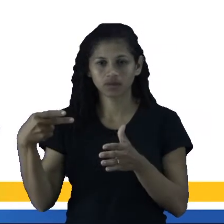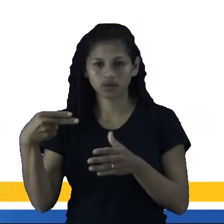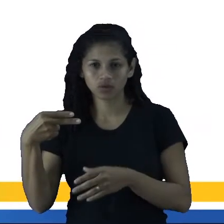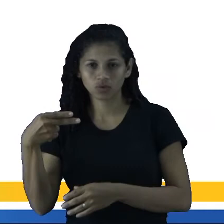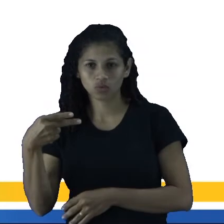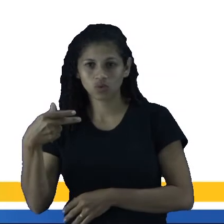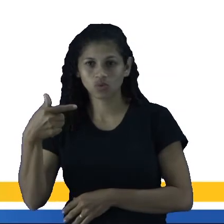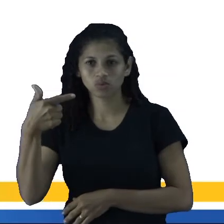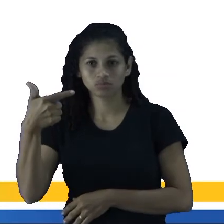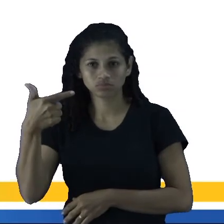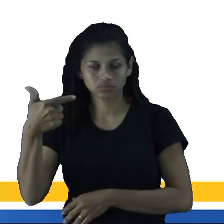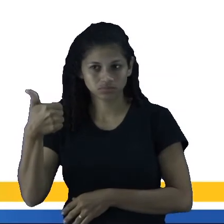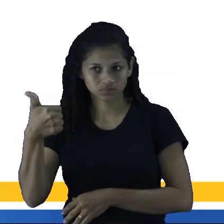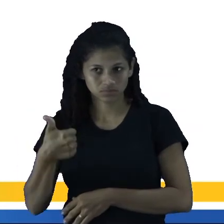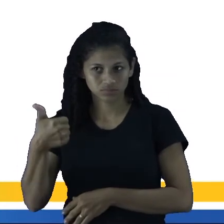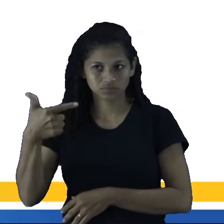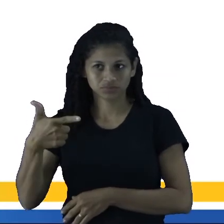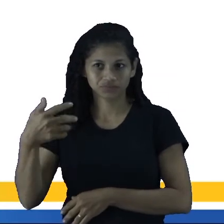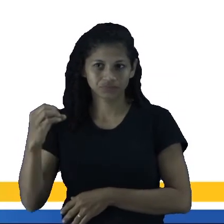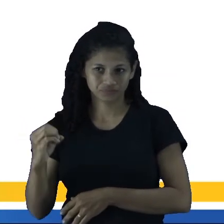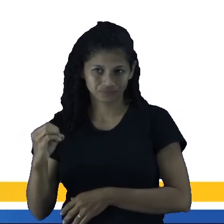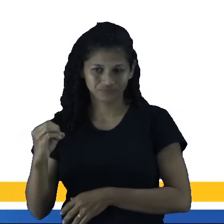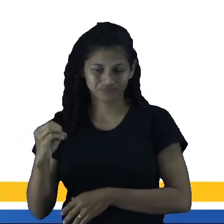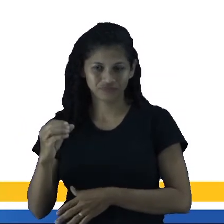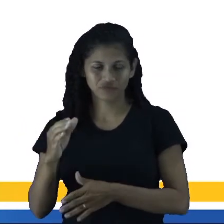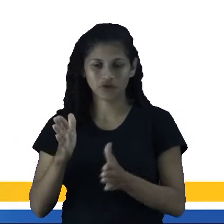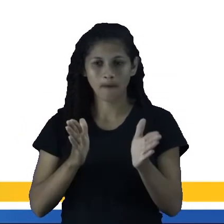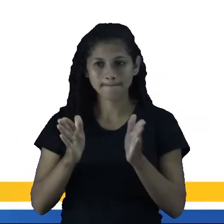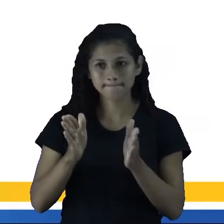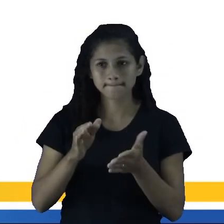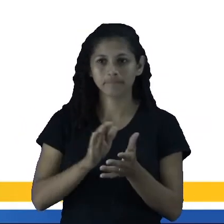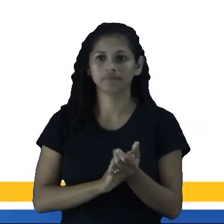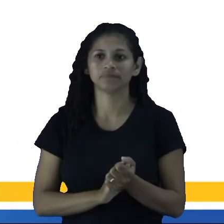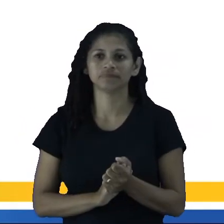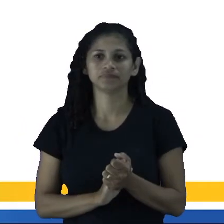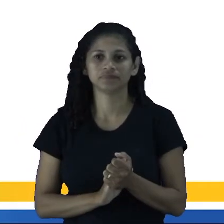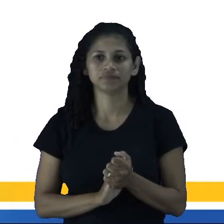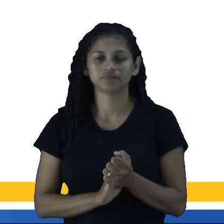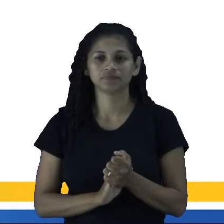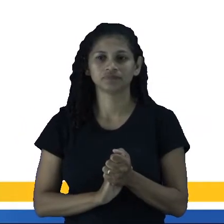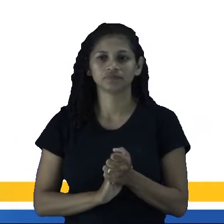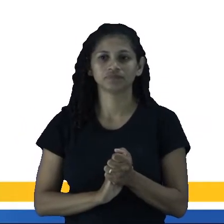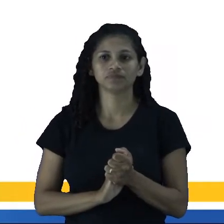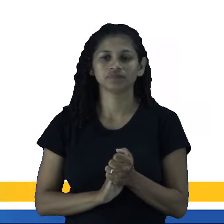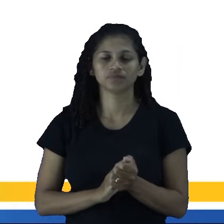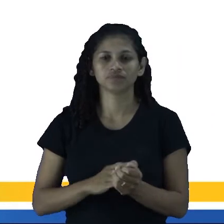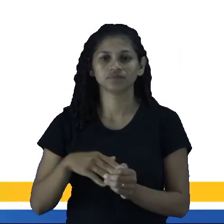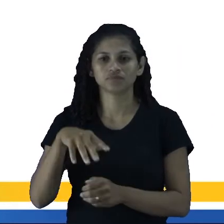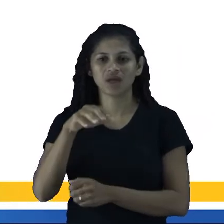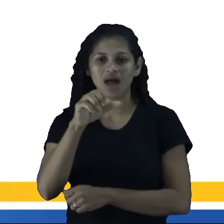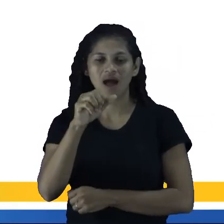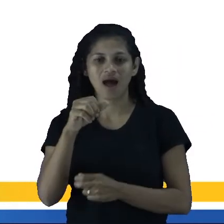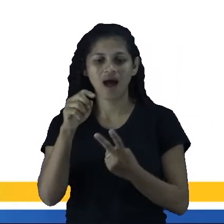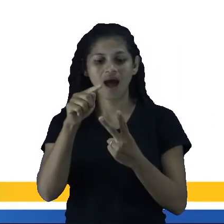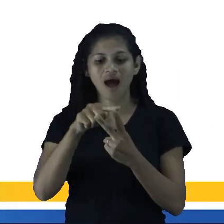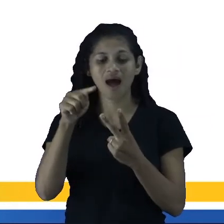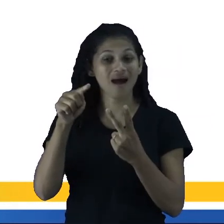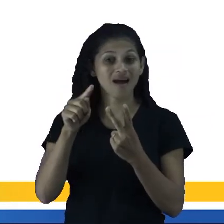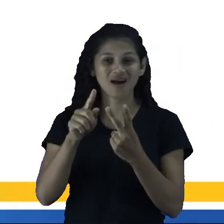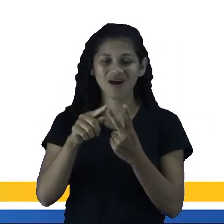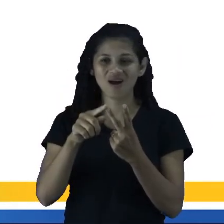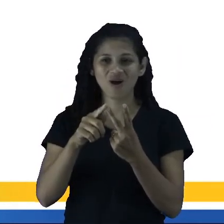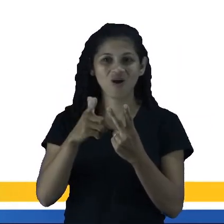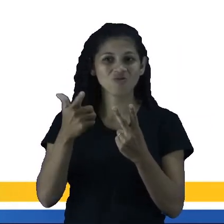como resposta. Existem 120 possibilidades. Perceba uma coisa, A e O não permutam entre si porque no problema